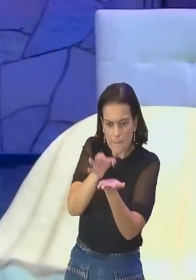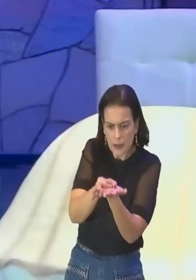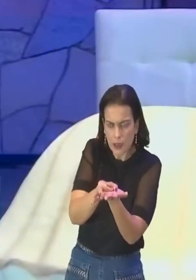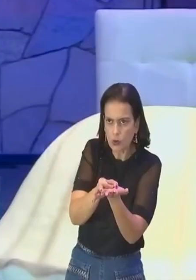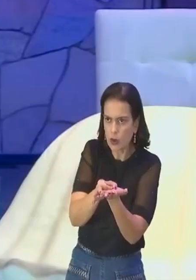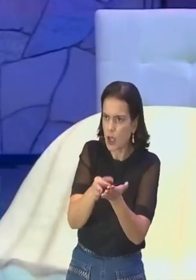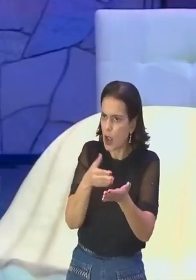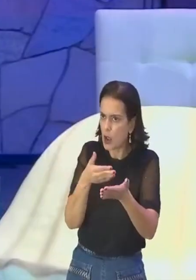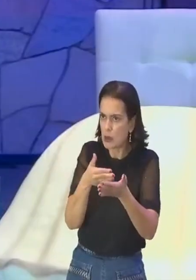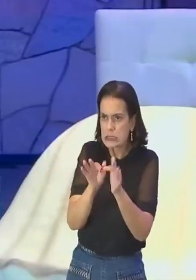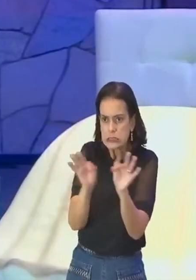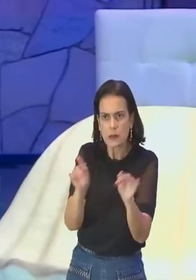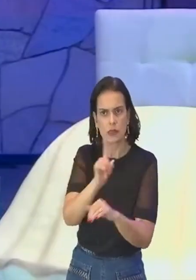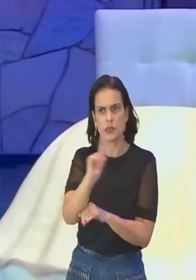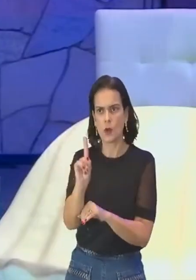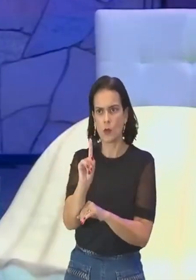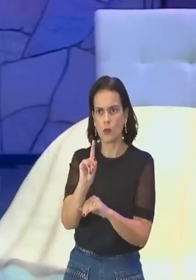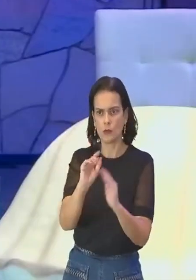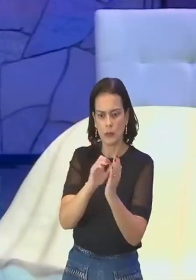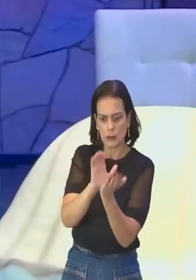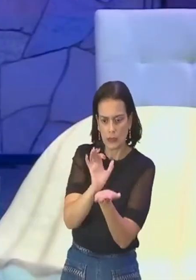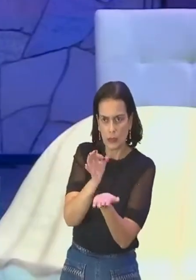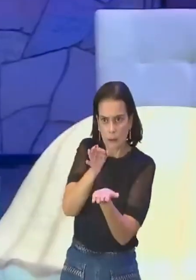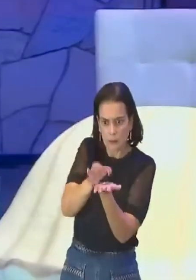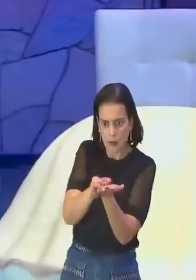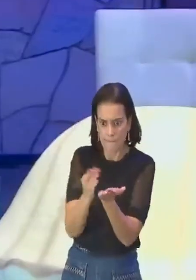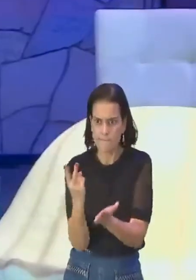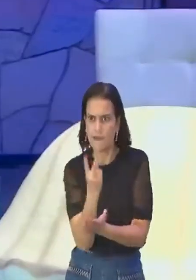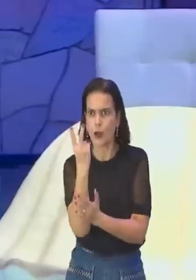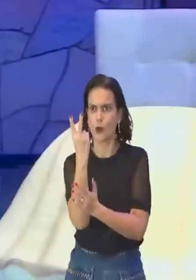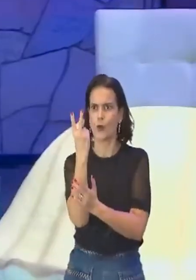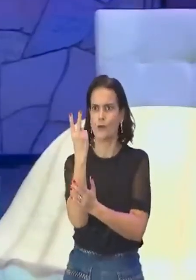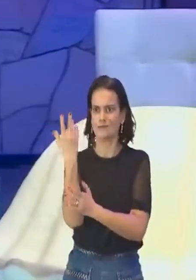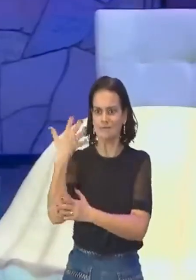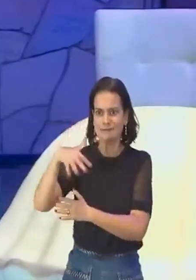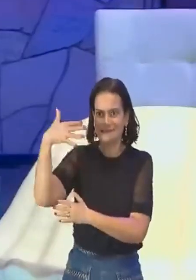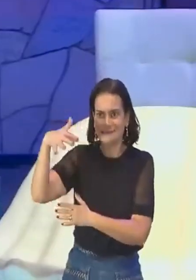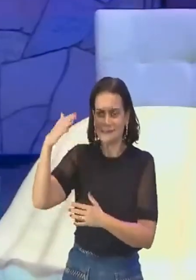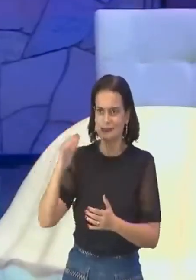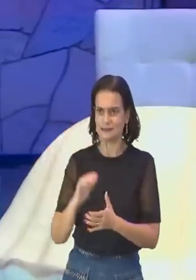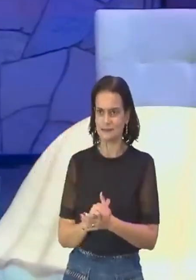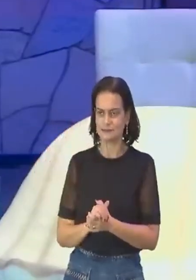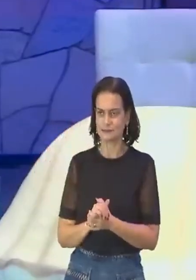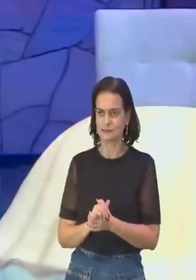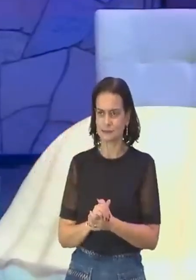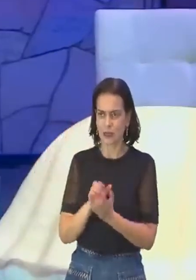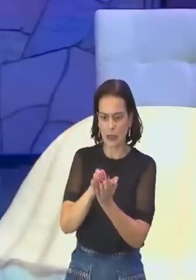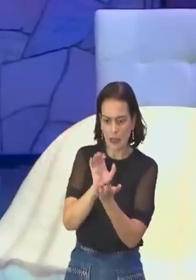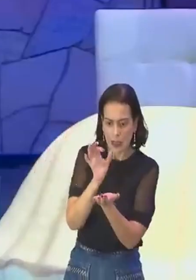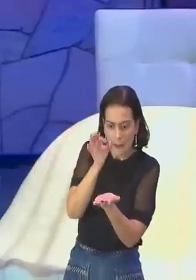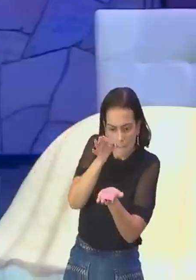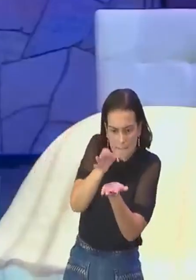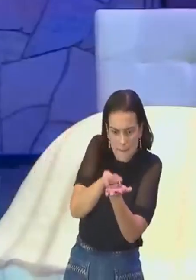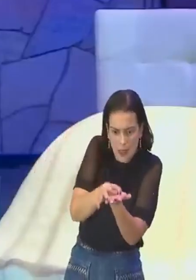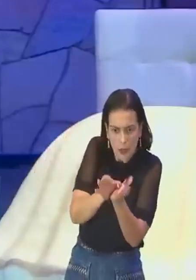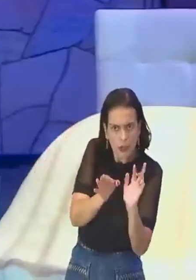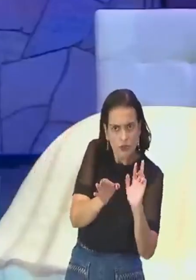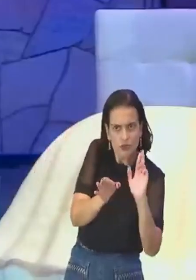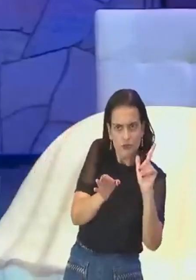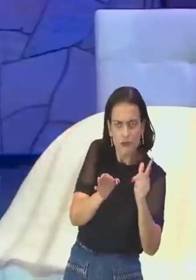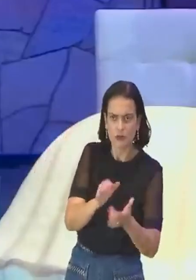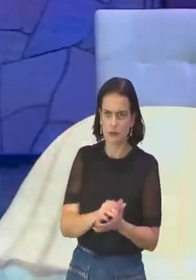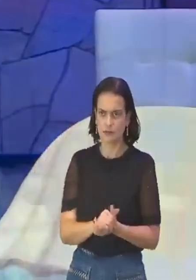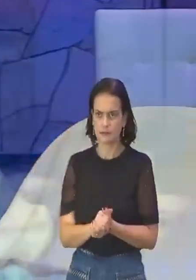pérola qualquer, era uma pérola de grande valor. Era uma pérola